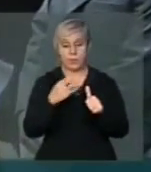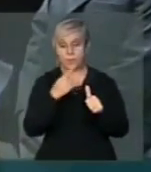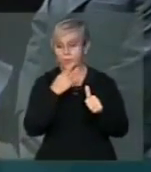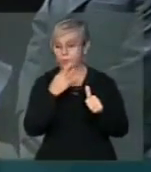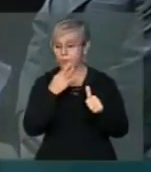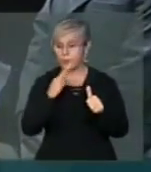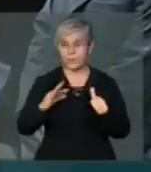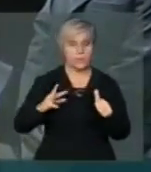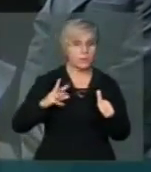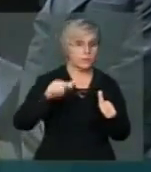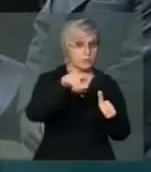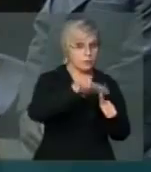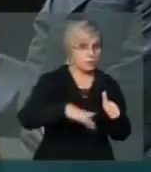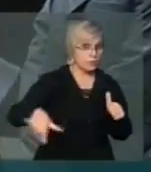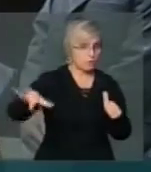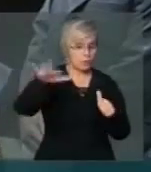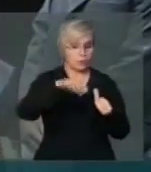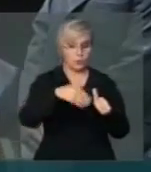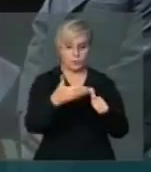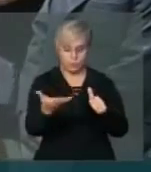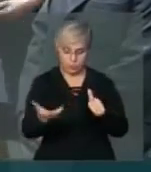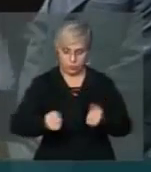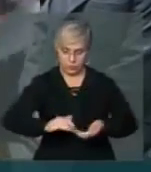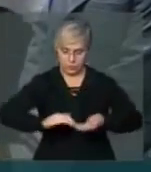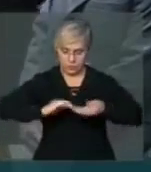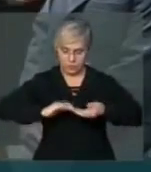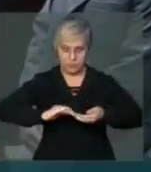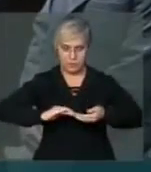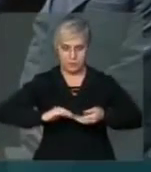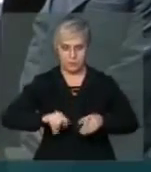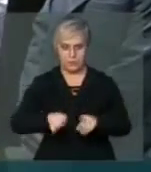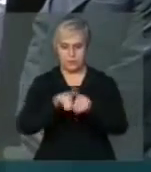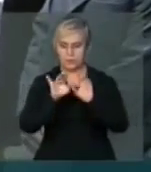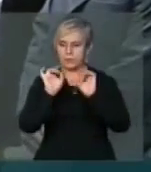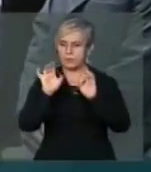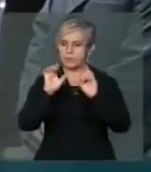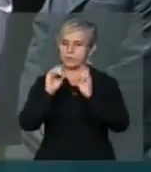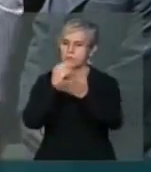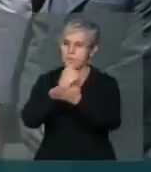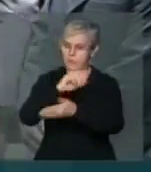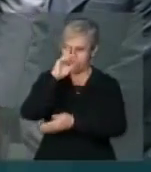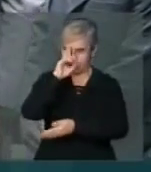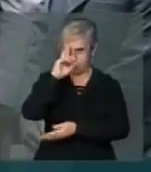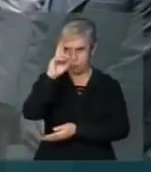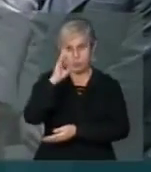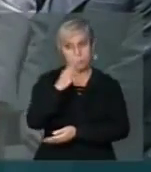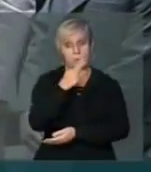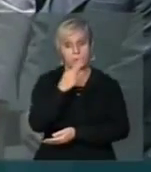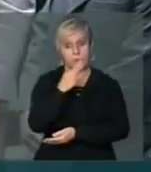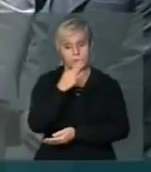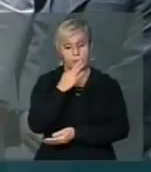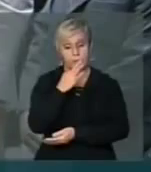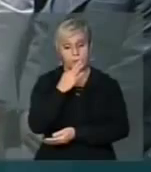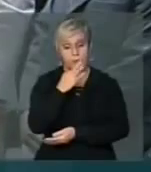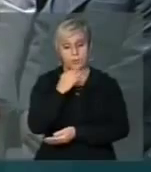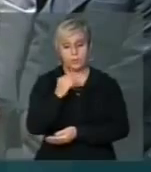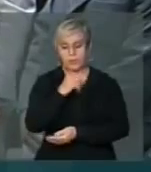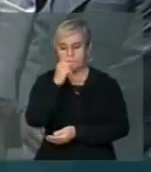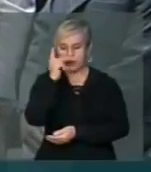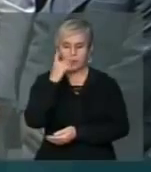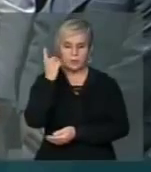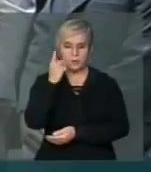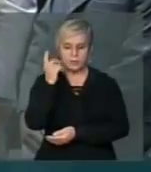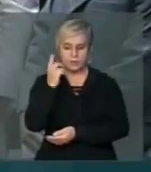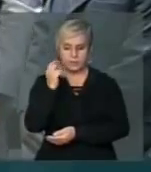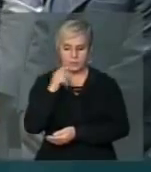de todas as senhoras e senhores congressistas, e em especial de Vossa Excelência, o parlamentar que